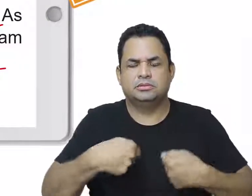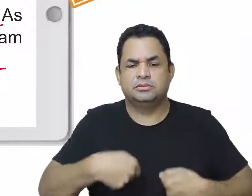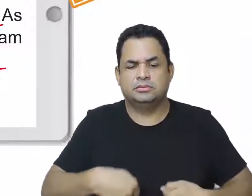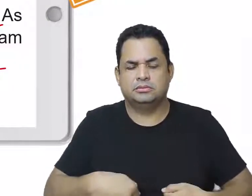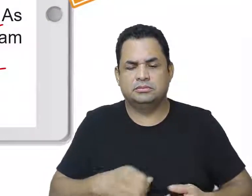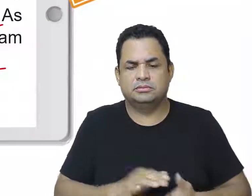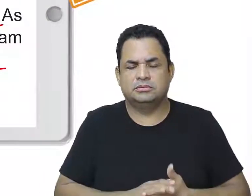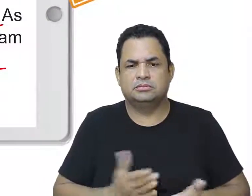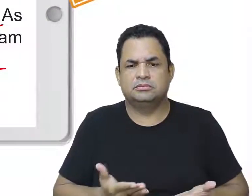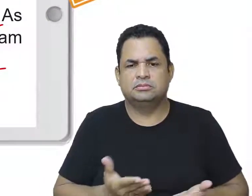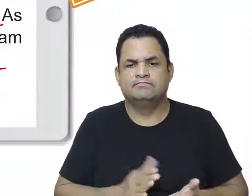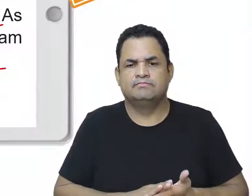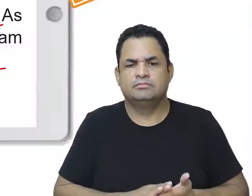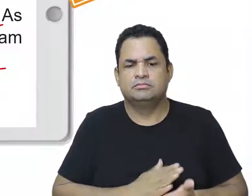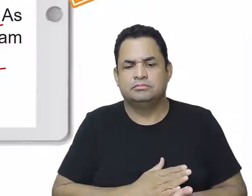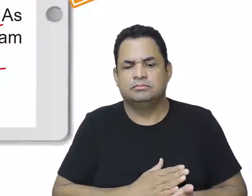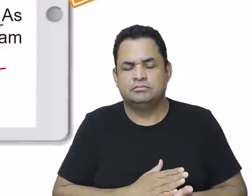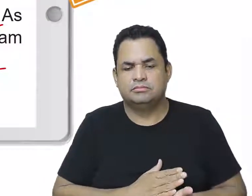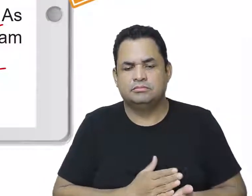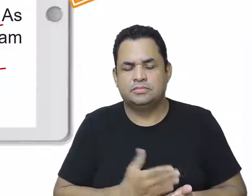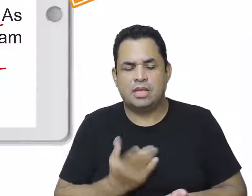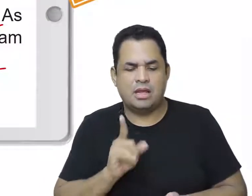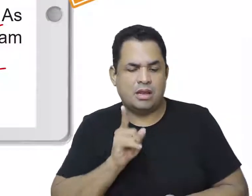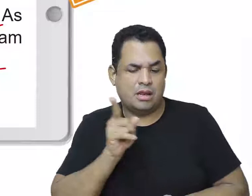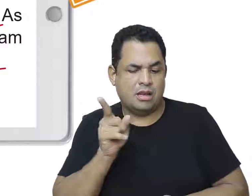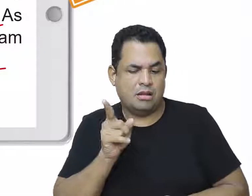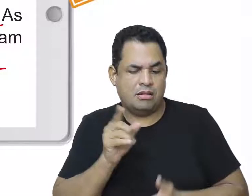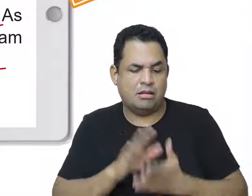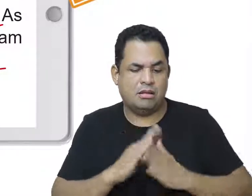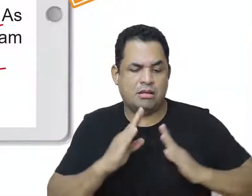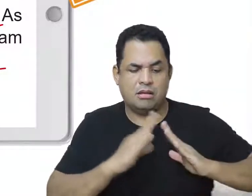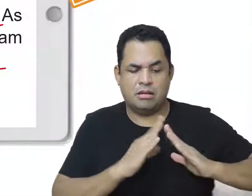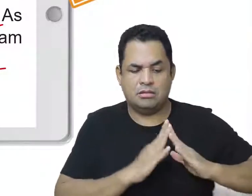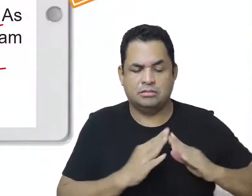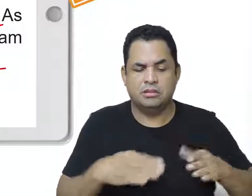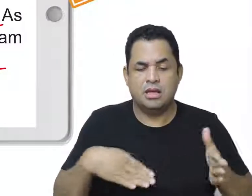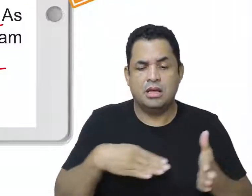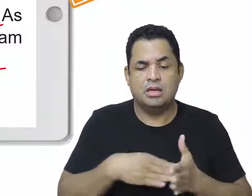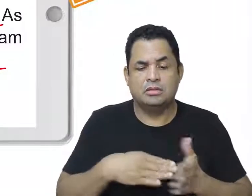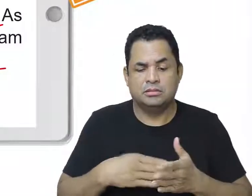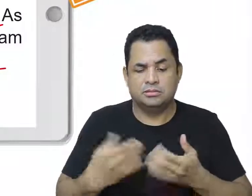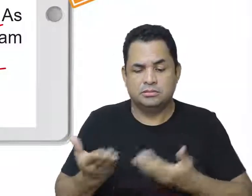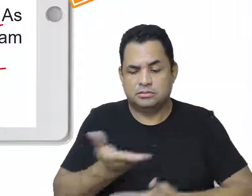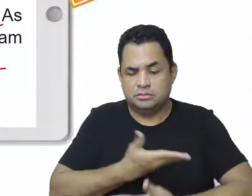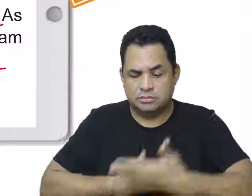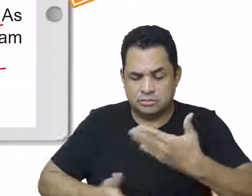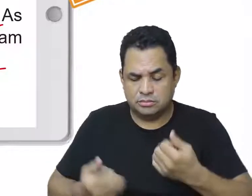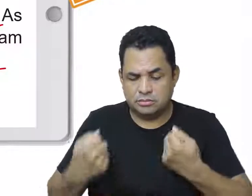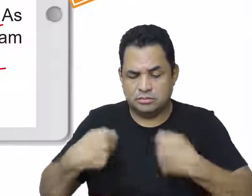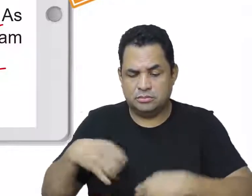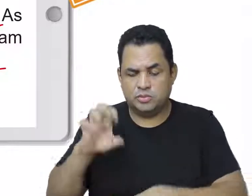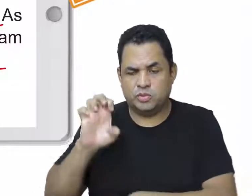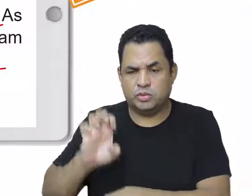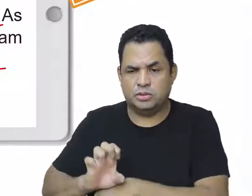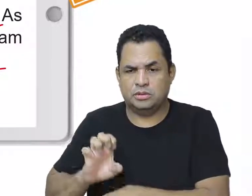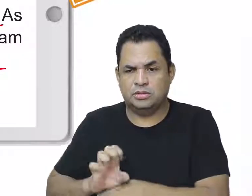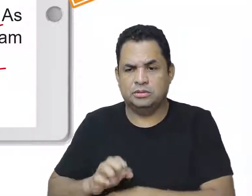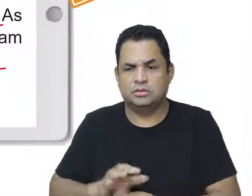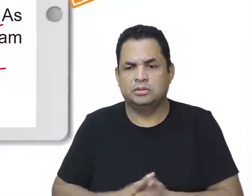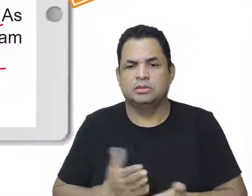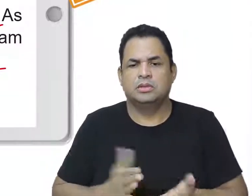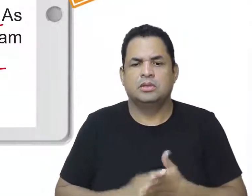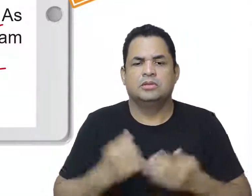é aquela relação que perpassa lá na sua casa, até as relações de poder relacionadas ao Estado, né,